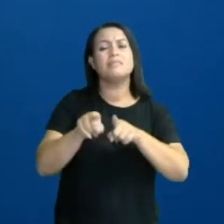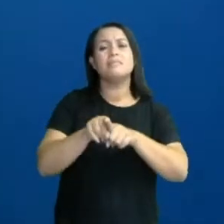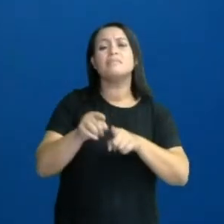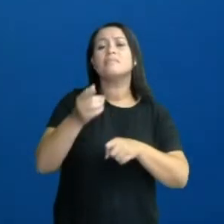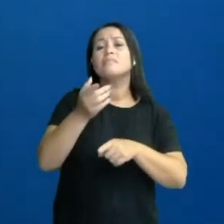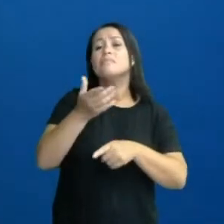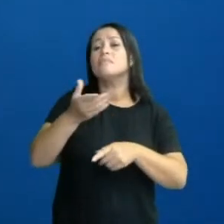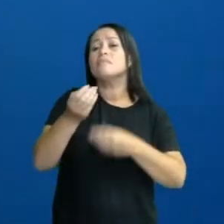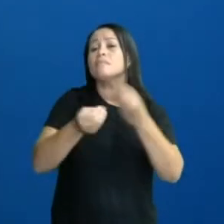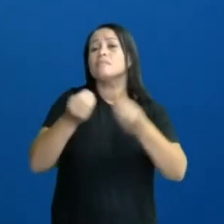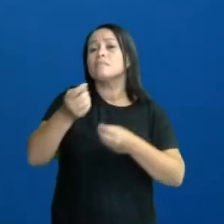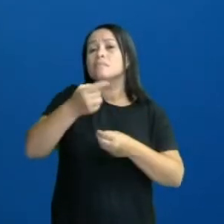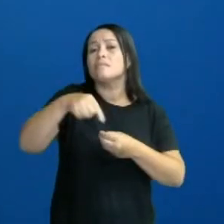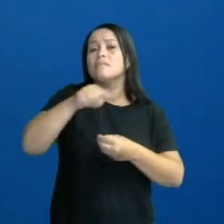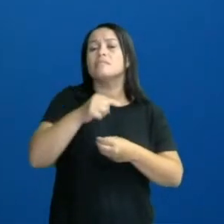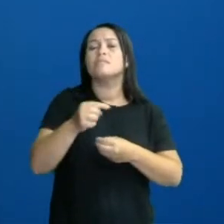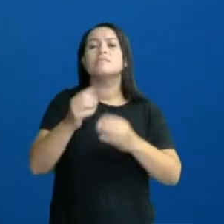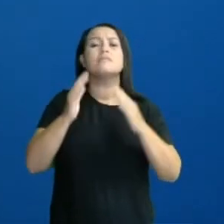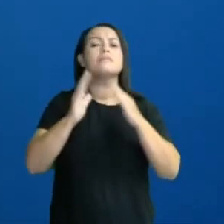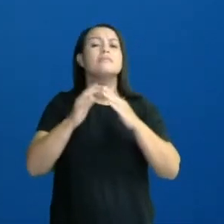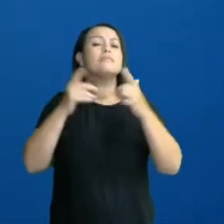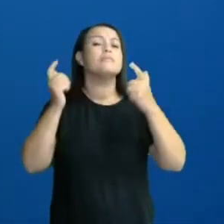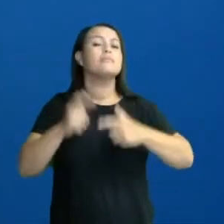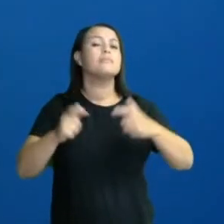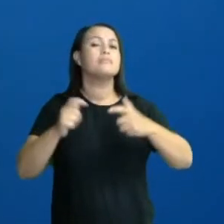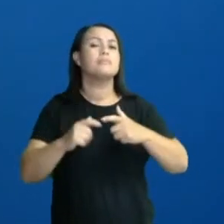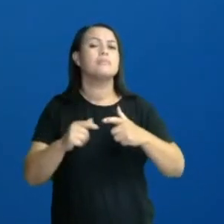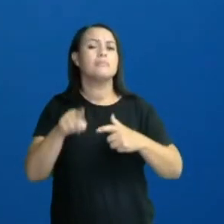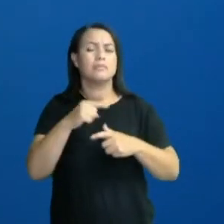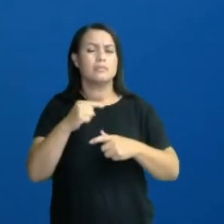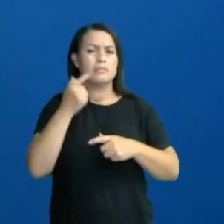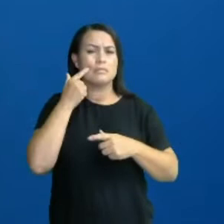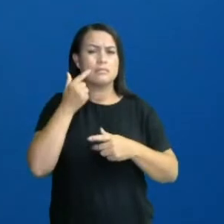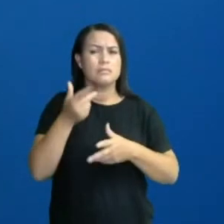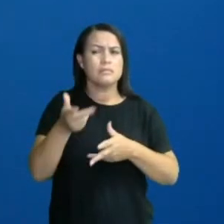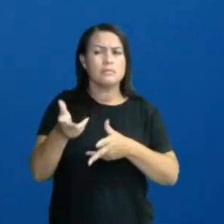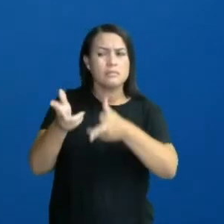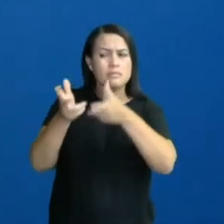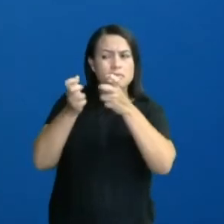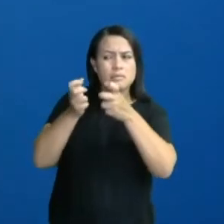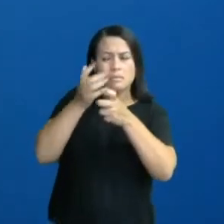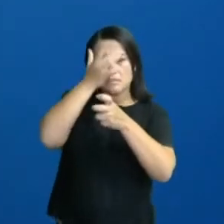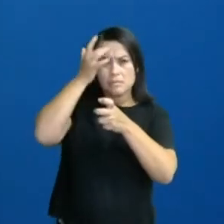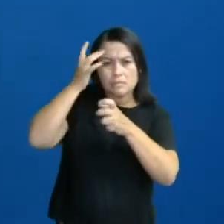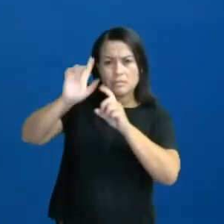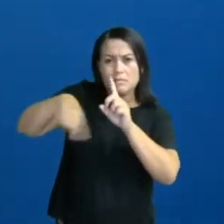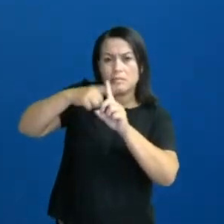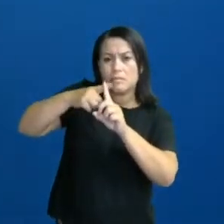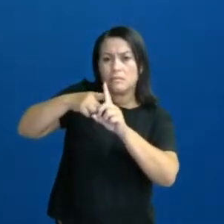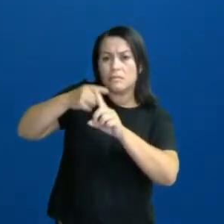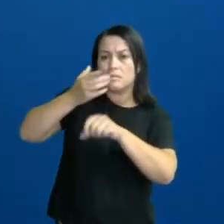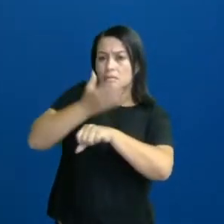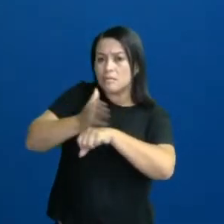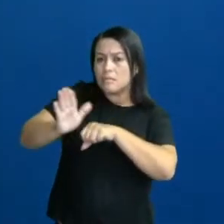vocês, onde vocês moram, vocês observam mais pessoas brancas, pardas, pretas, indígenas,